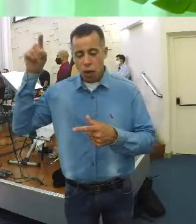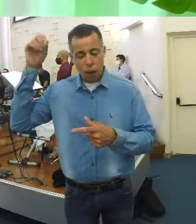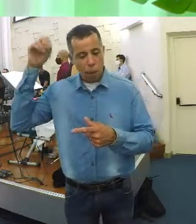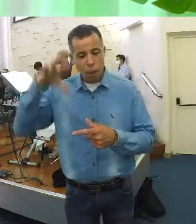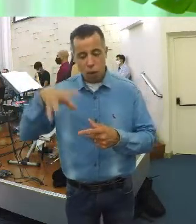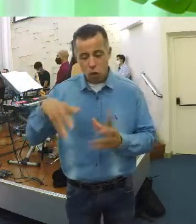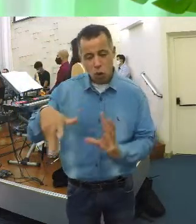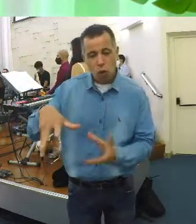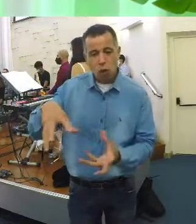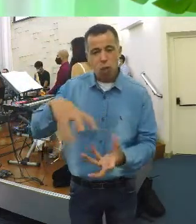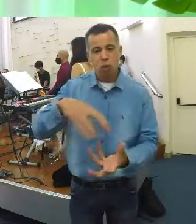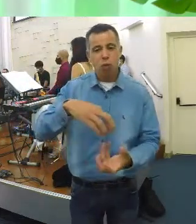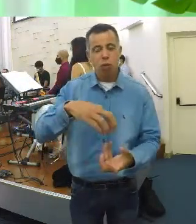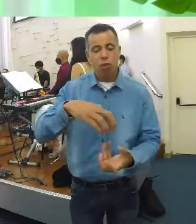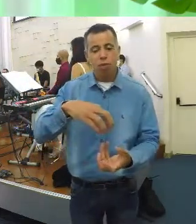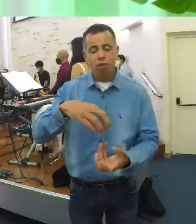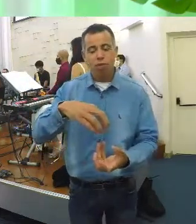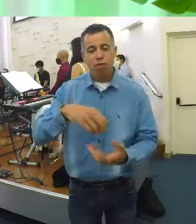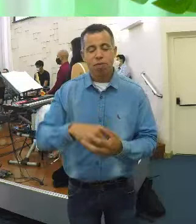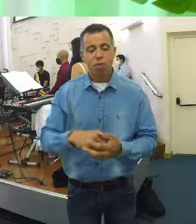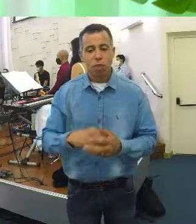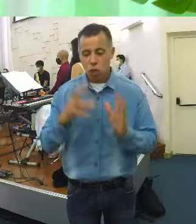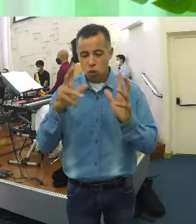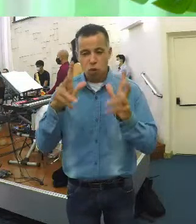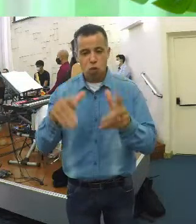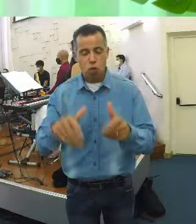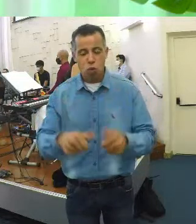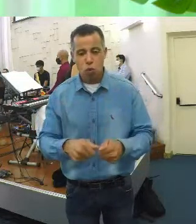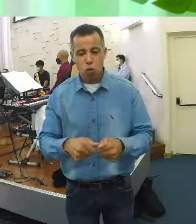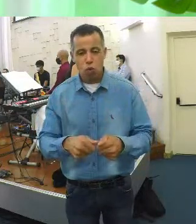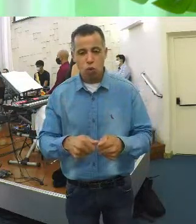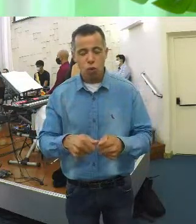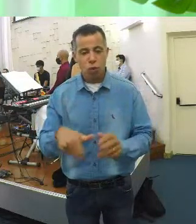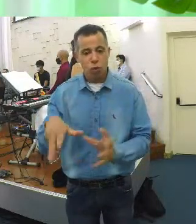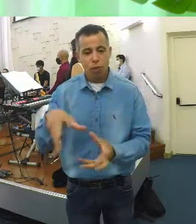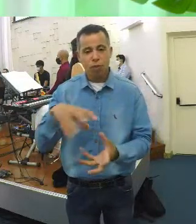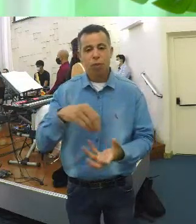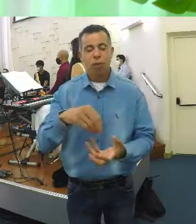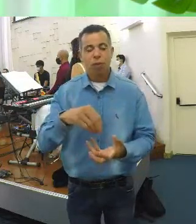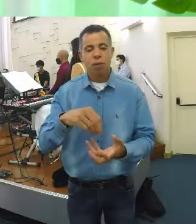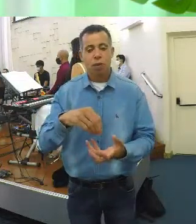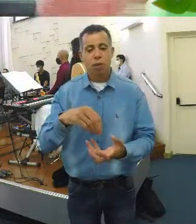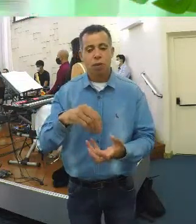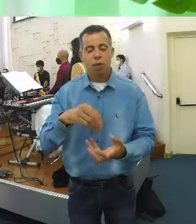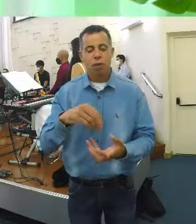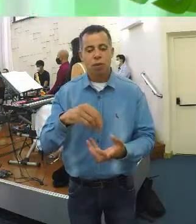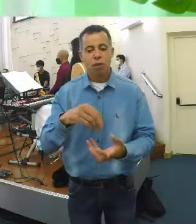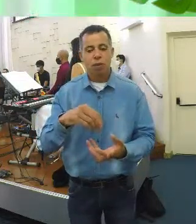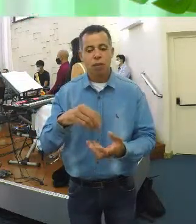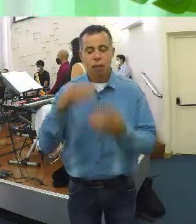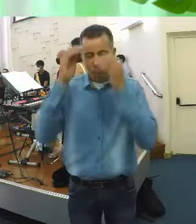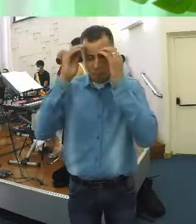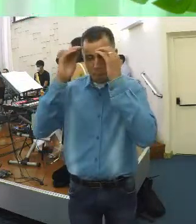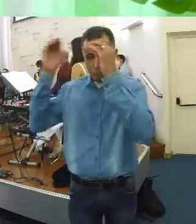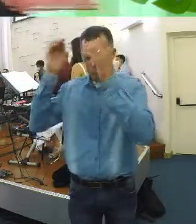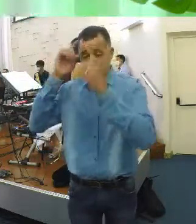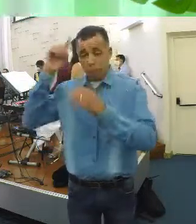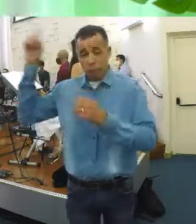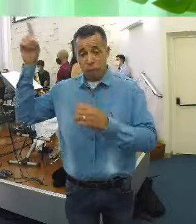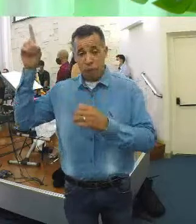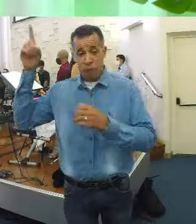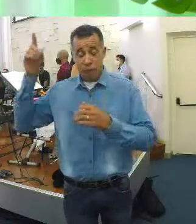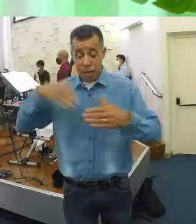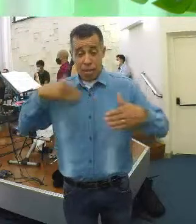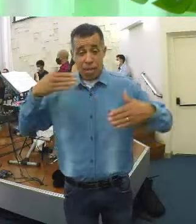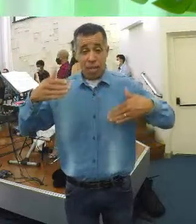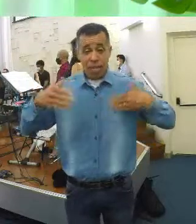abençoa. Abençoe-nos, Deus, e todos os confins da terra o temerão. Alegrem-se e exultem os confins